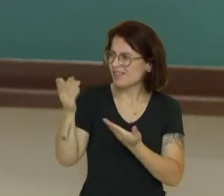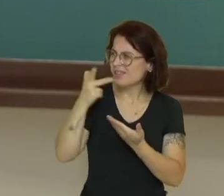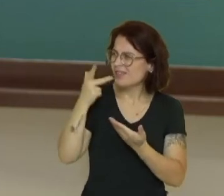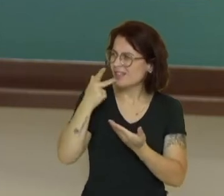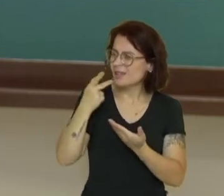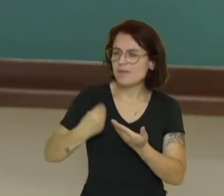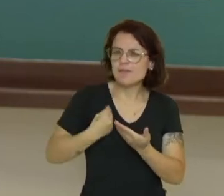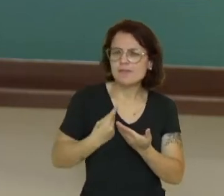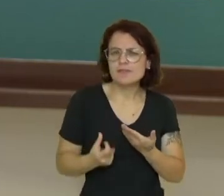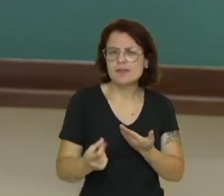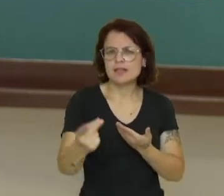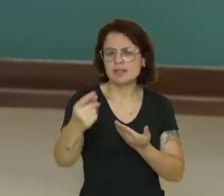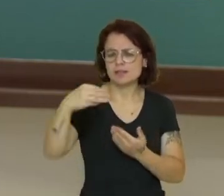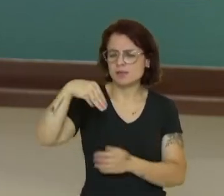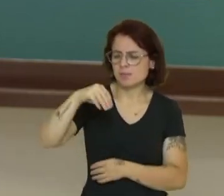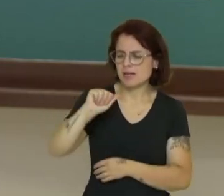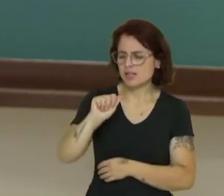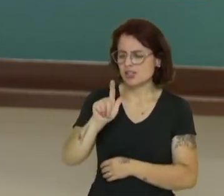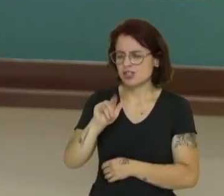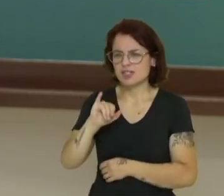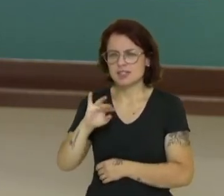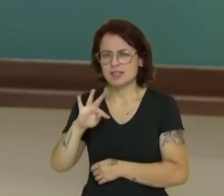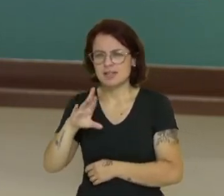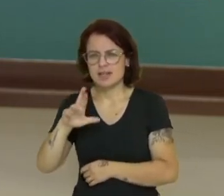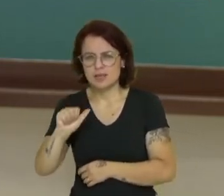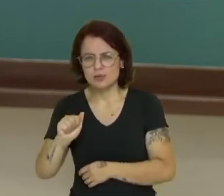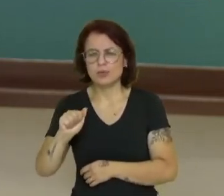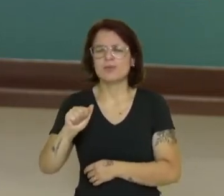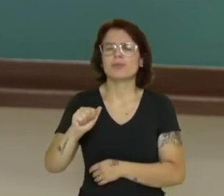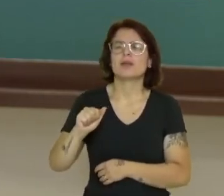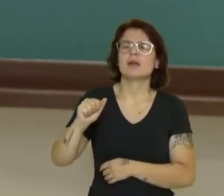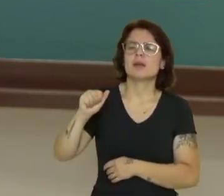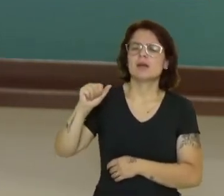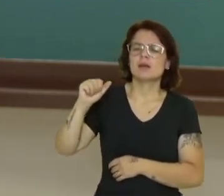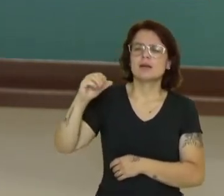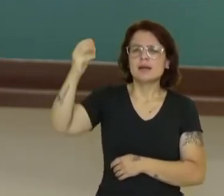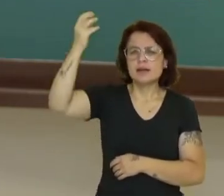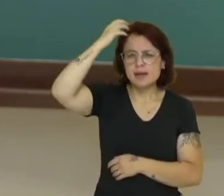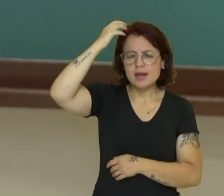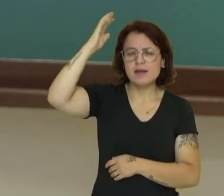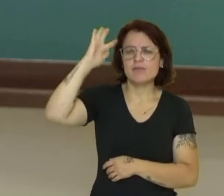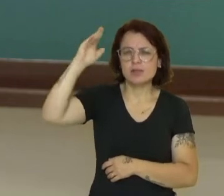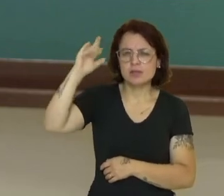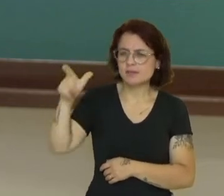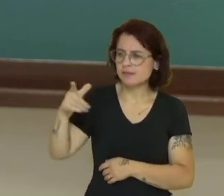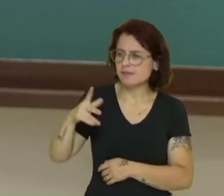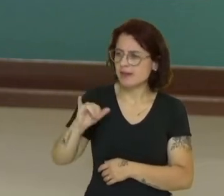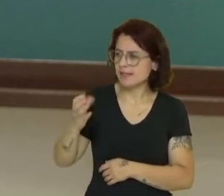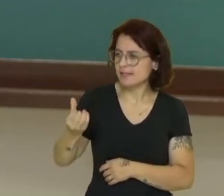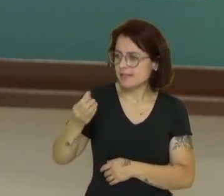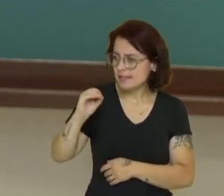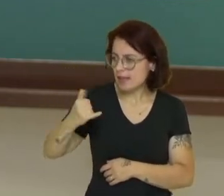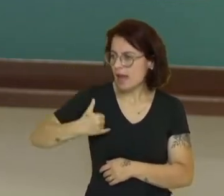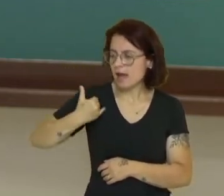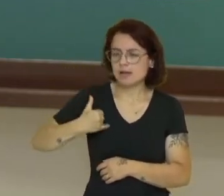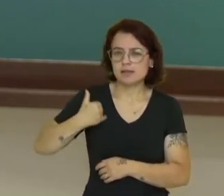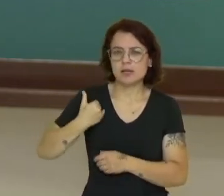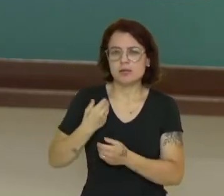para a vida. Ah, o magistrado, o rei filósofo, é aquele que vai ficar 60 anos estudando, né? Então ele